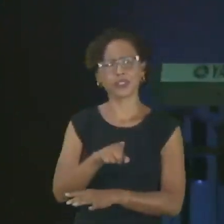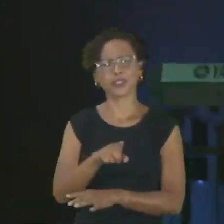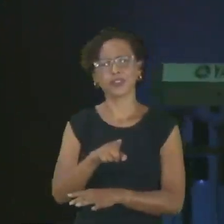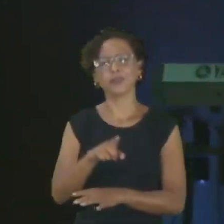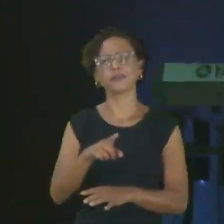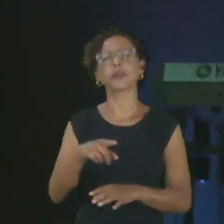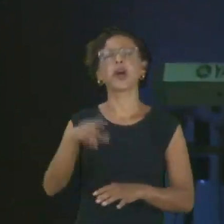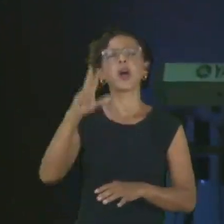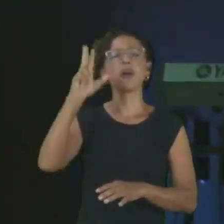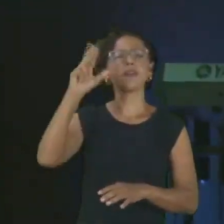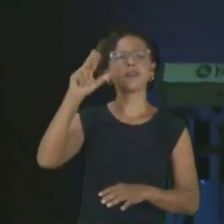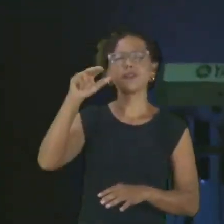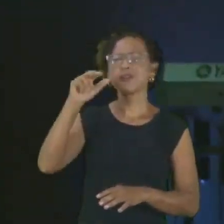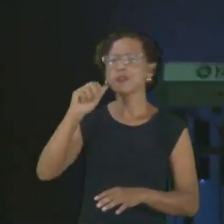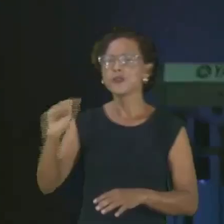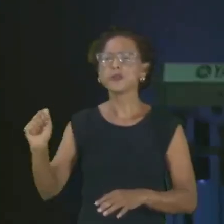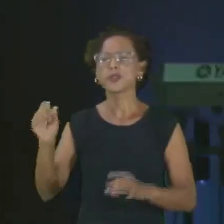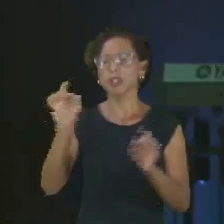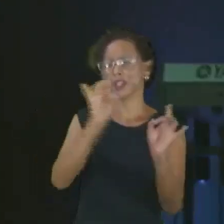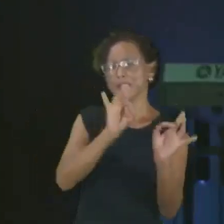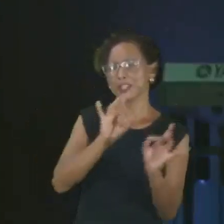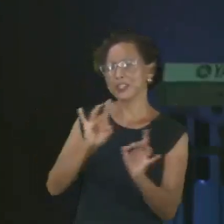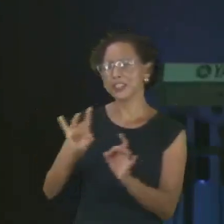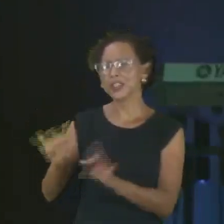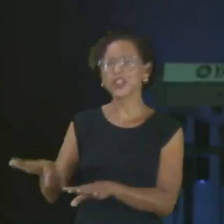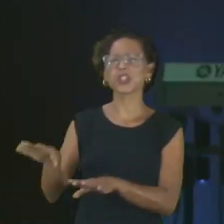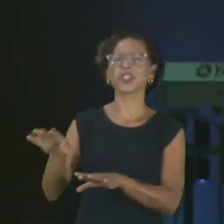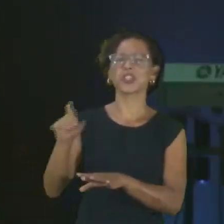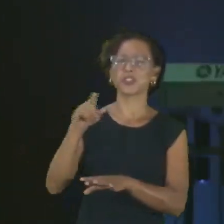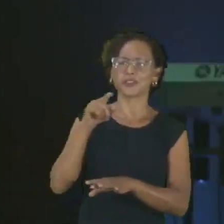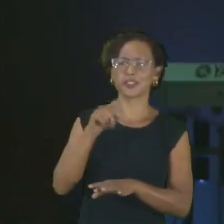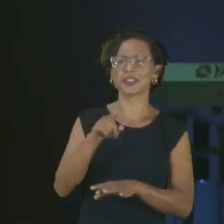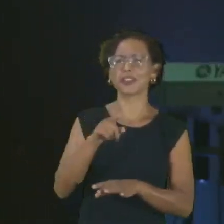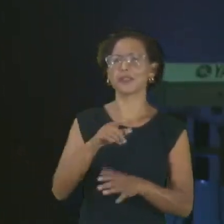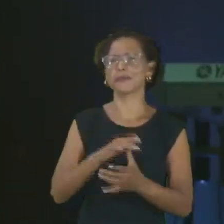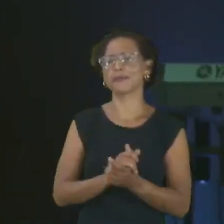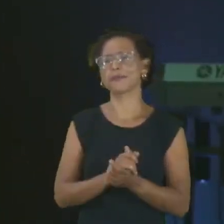de novo, Ele nunca vai desistir de você.